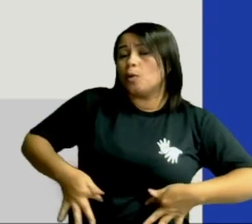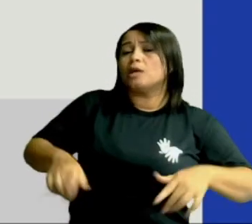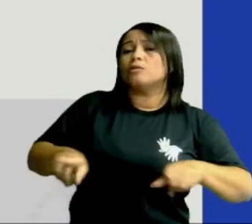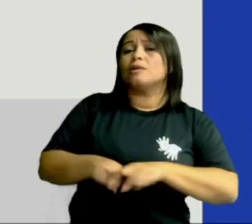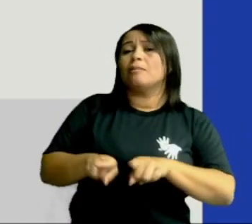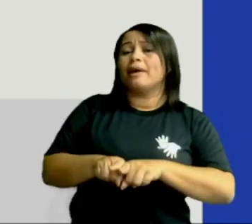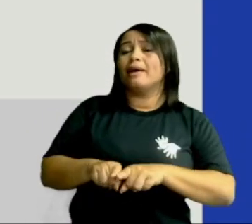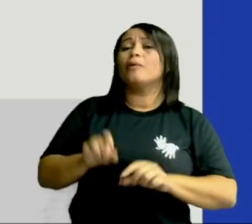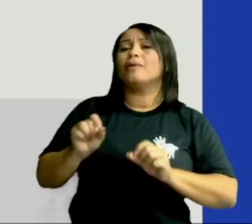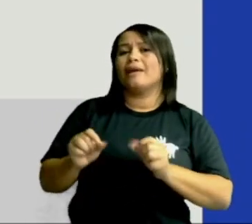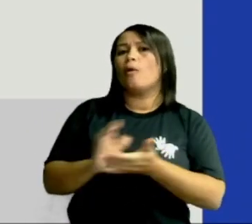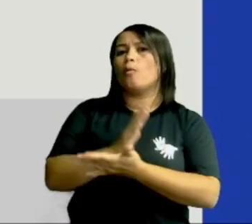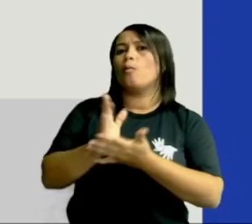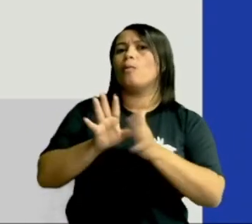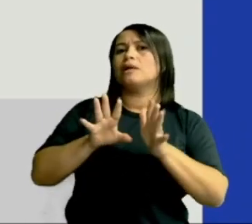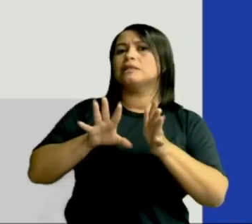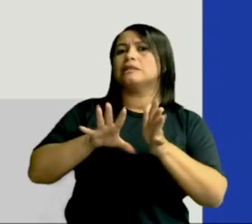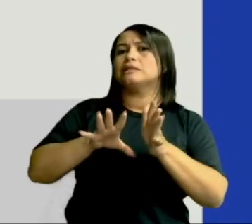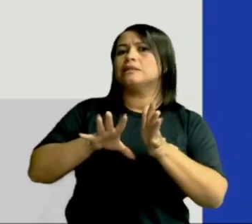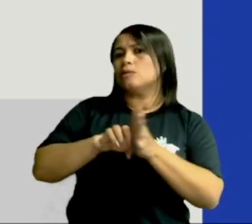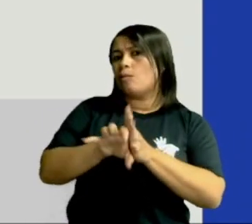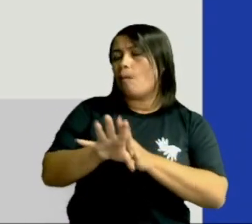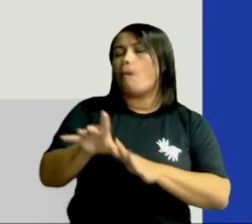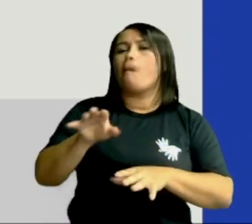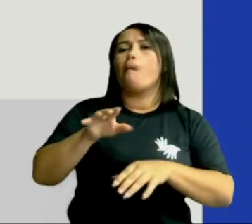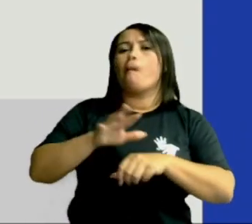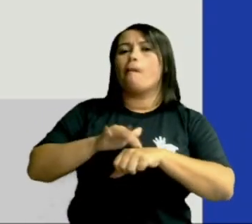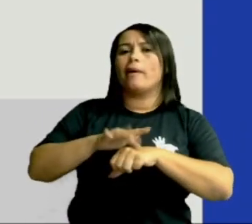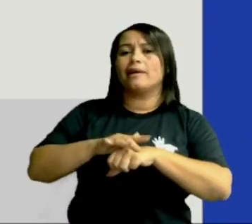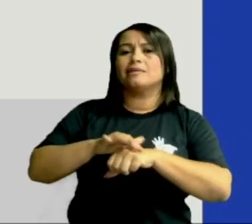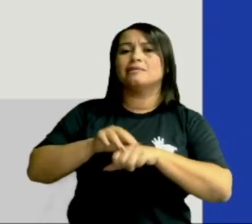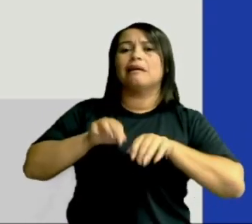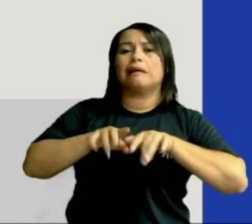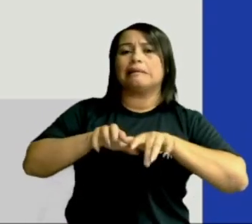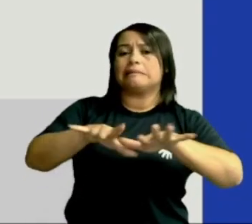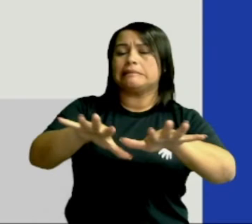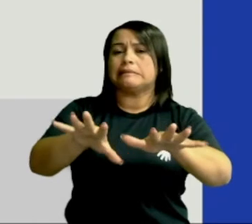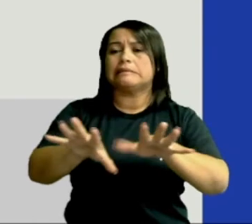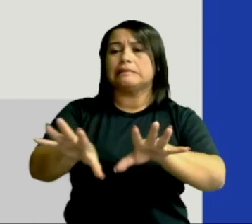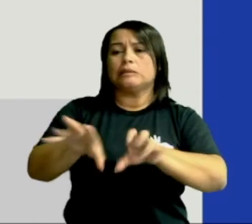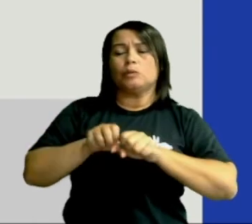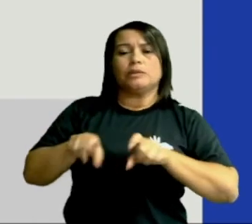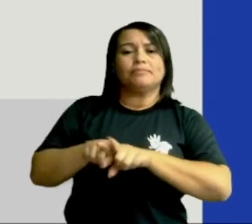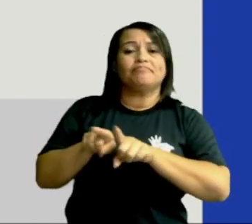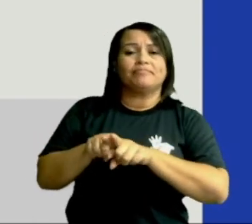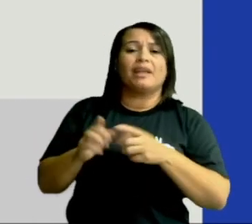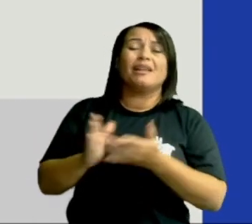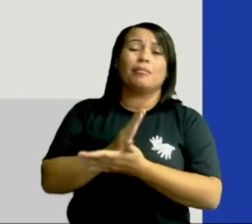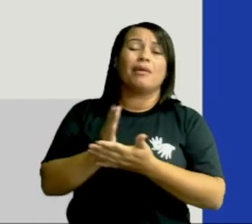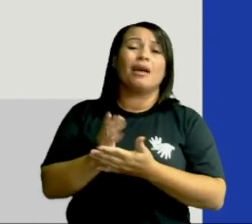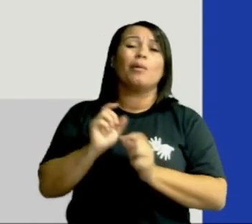doenças contagiosas. Além de toda a área emocional que fica abalada, né?